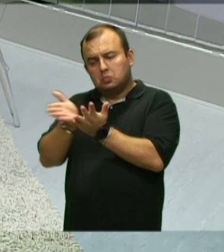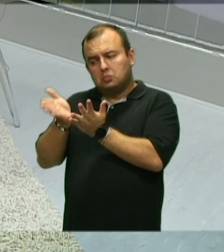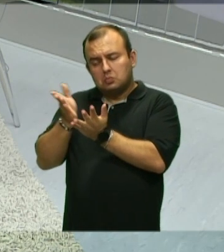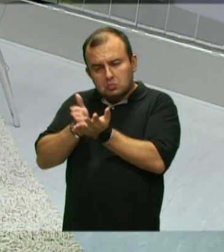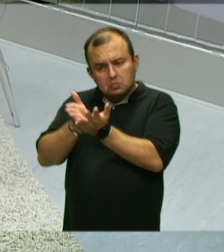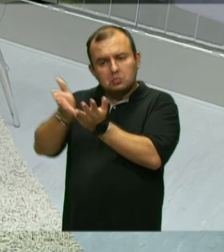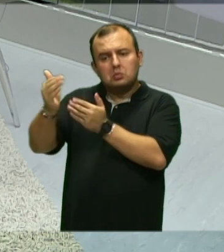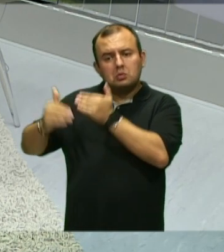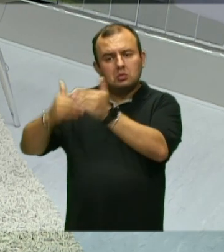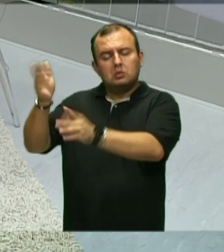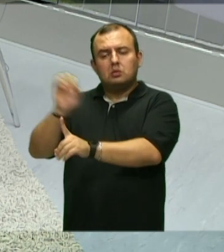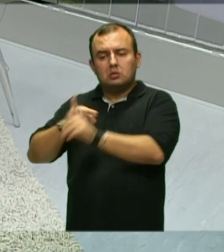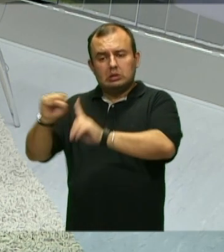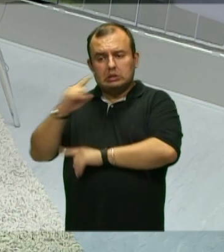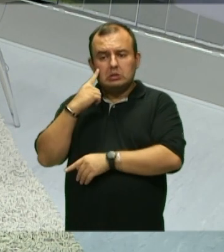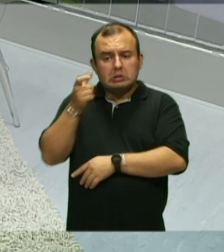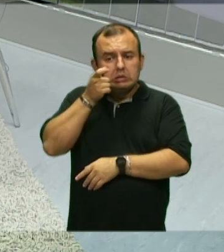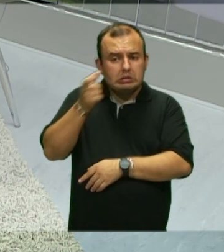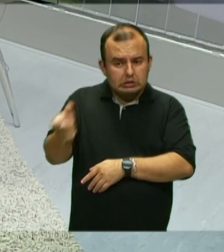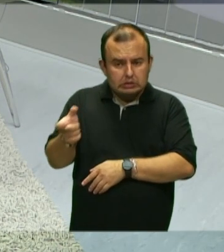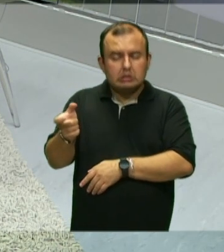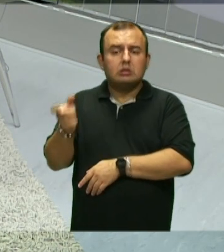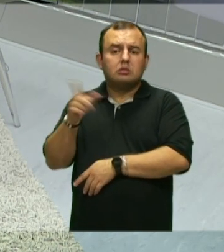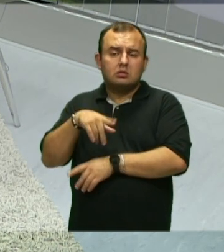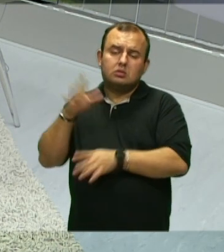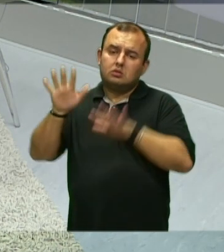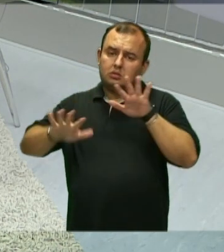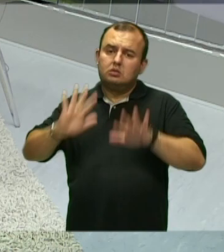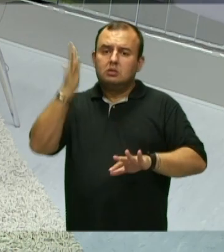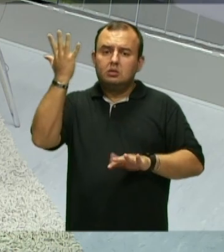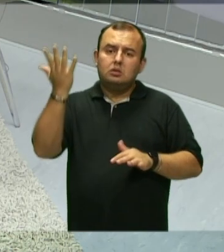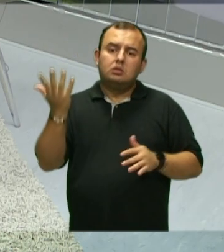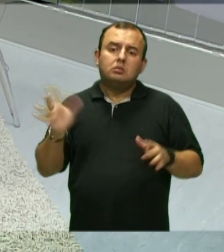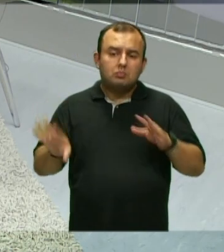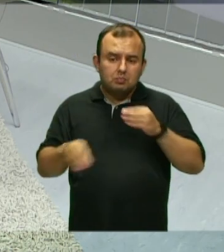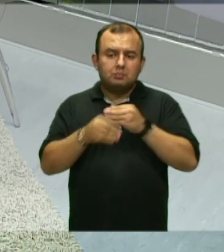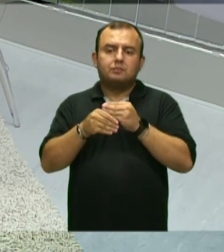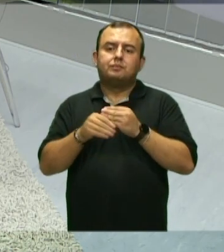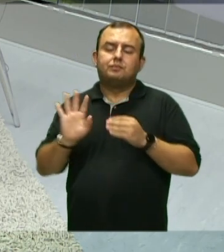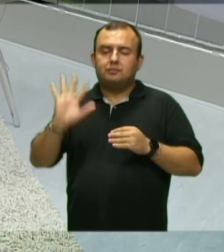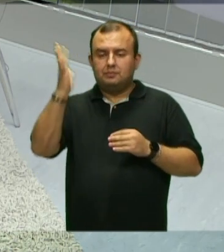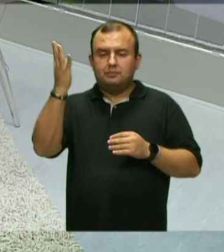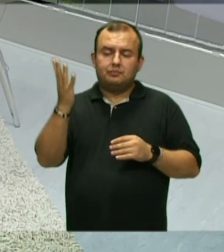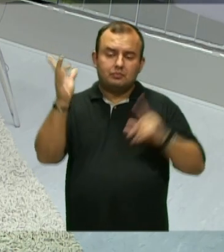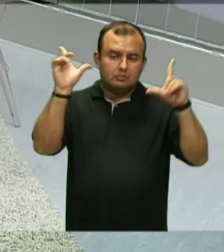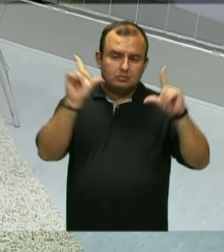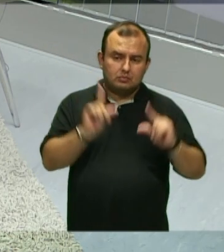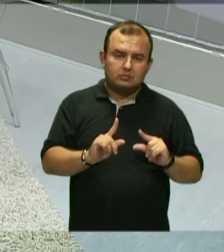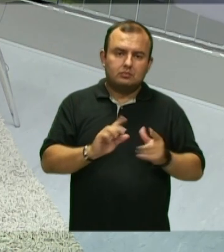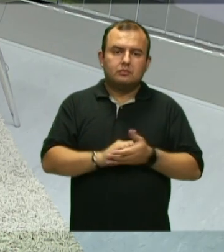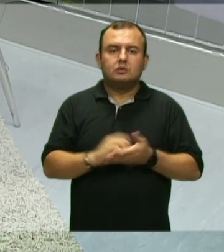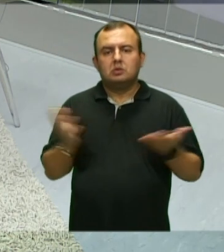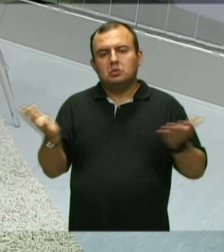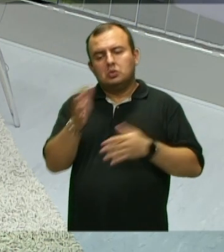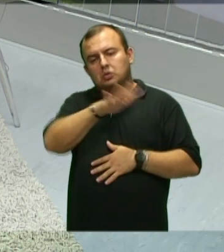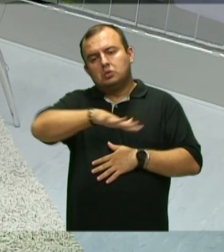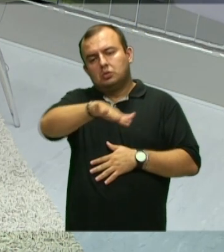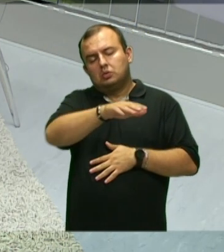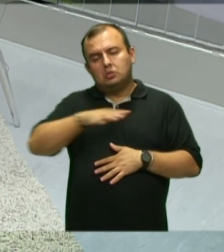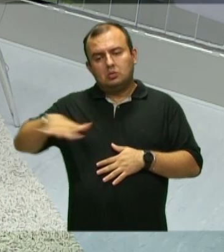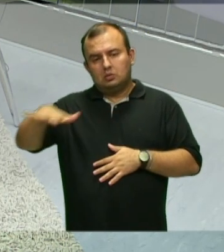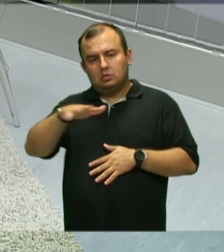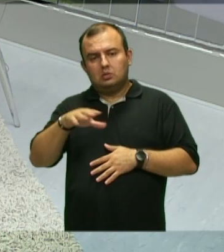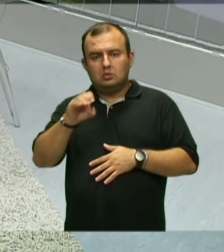seus interesses, então acaba que é inevitável acontecer alguma emenda, mas foi no mínimo possível. São hoje as áreas de